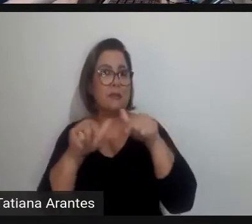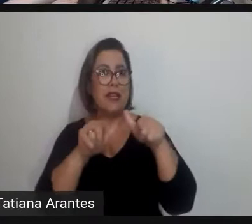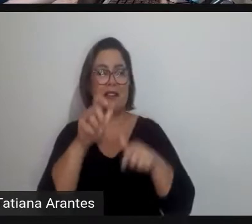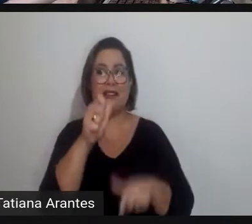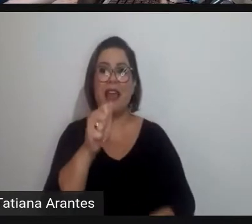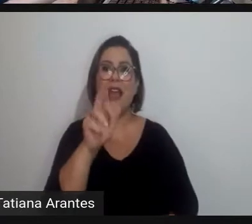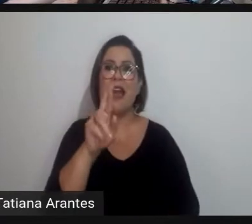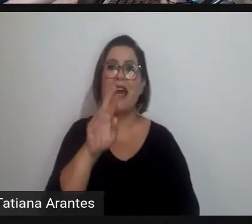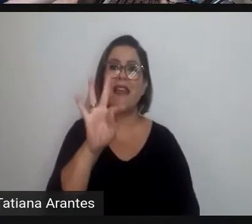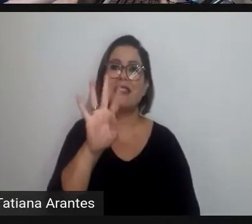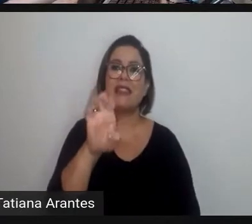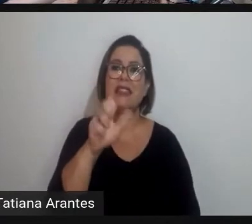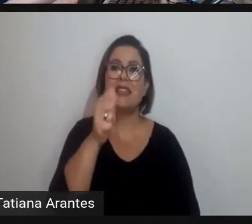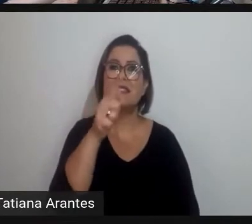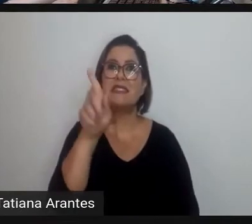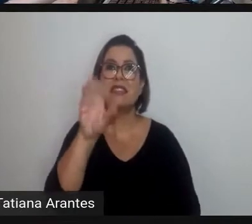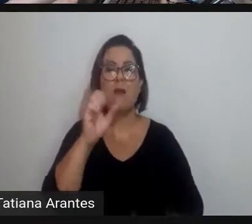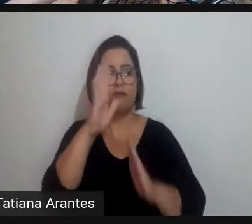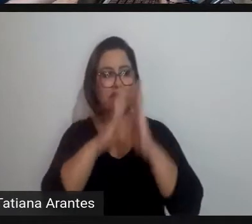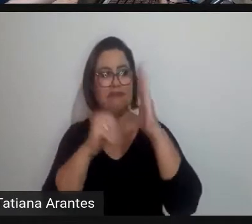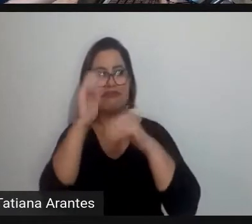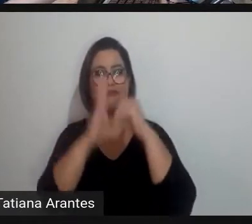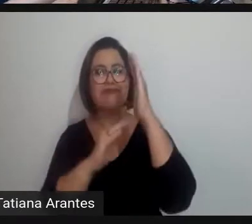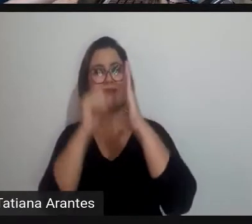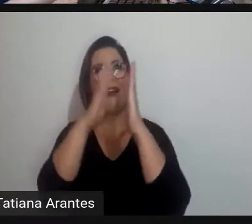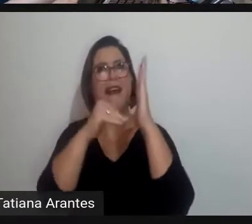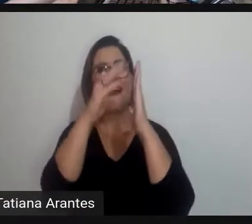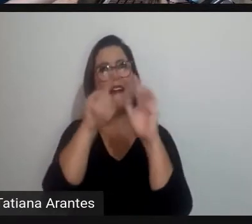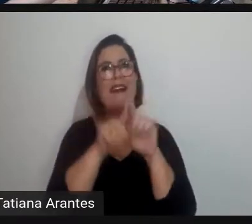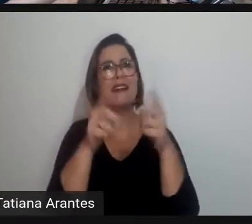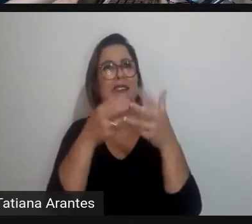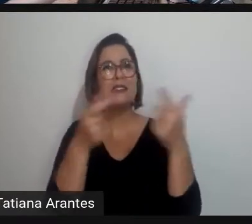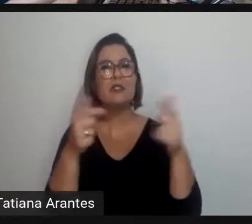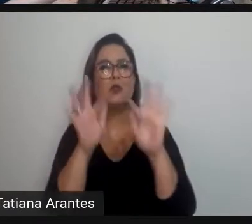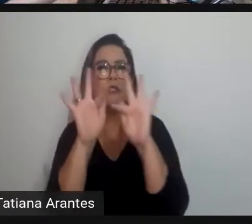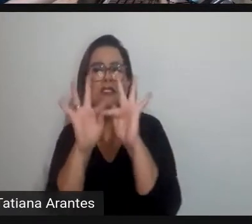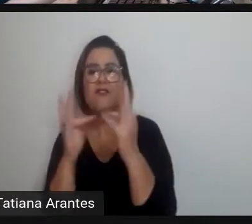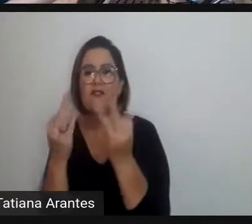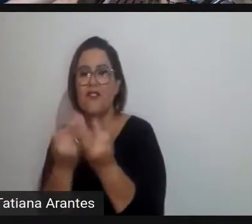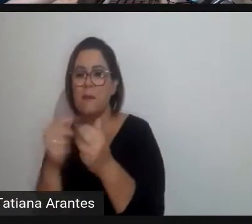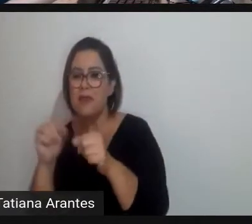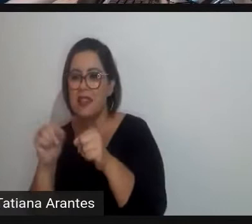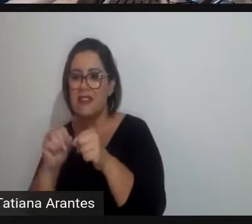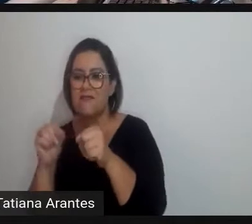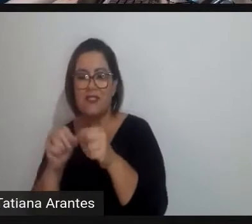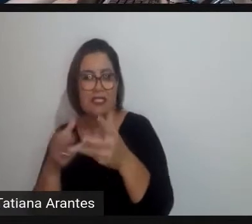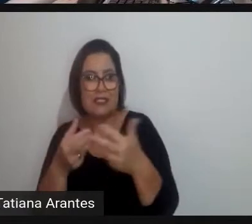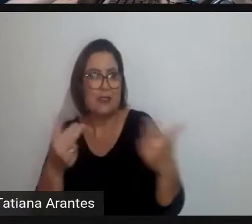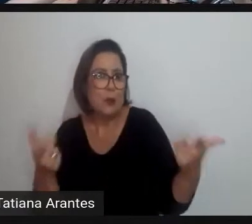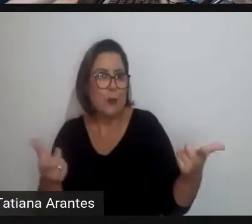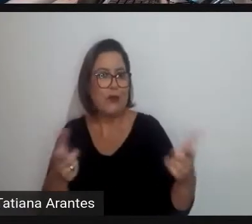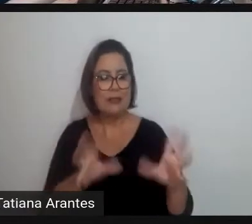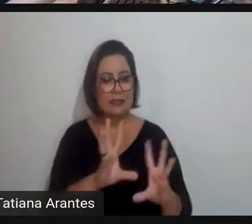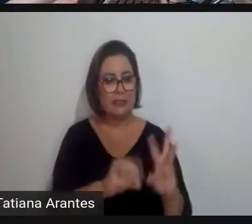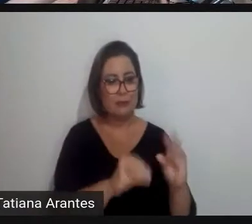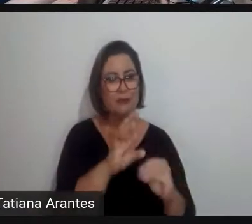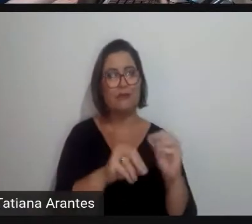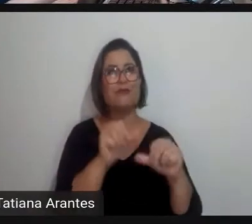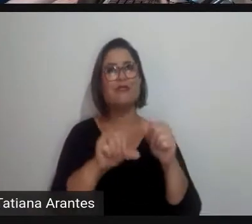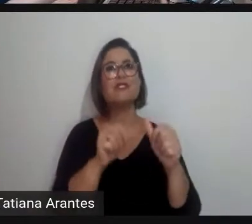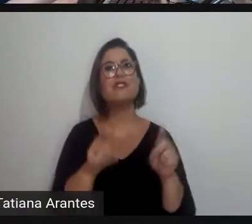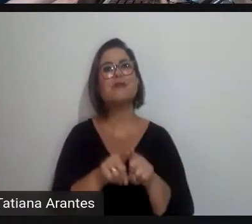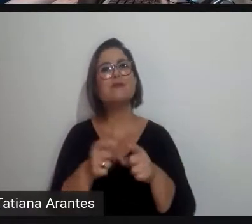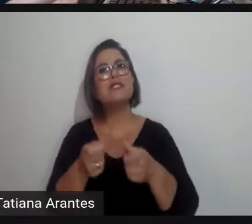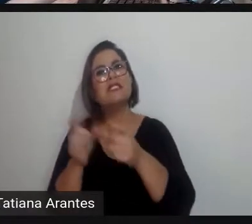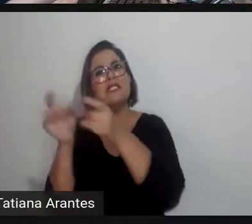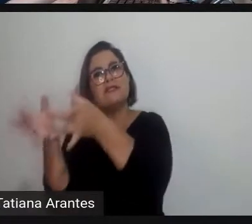era toda fazia esse trabalho em conjunto e entregava para o mercantilista, para o comerciante